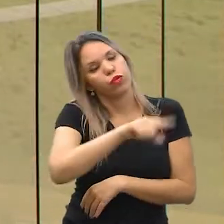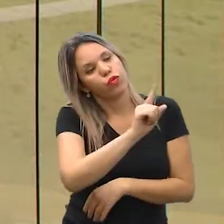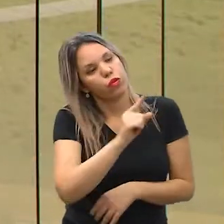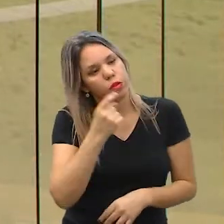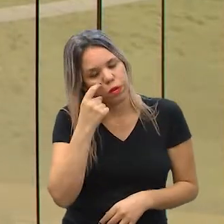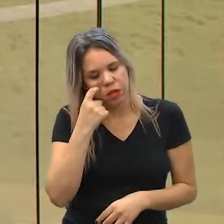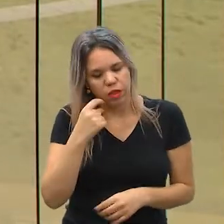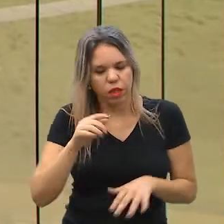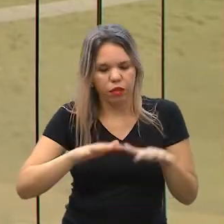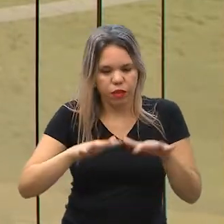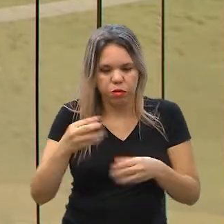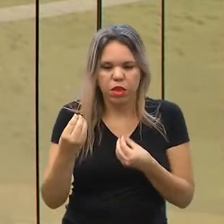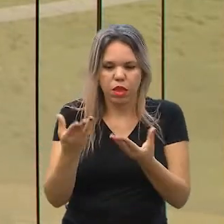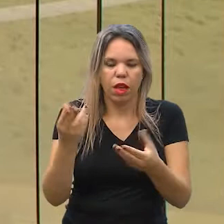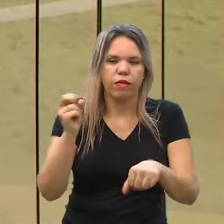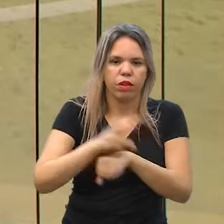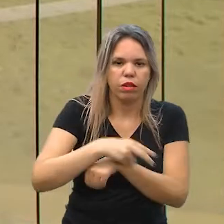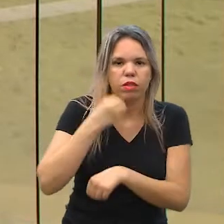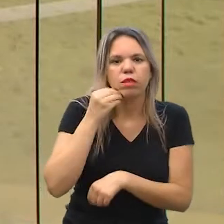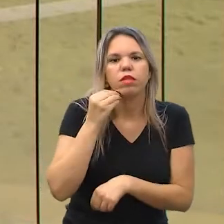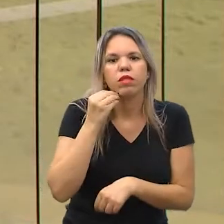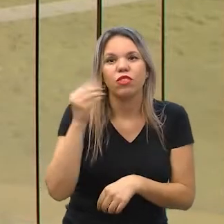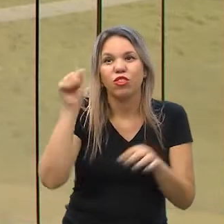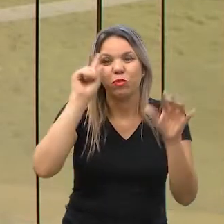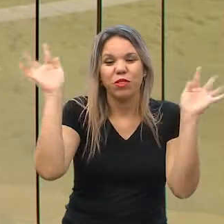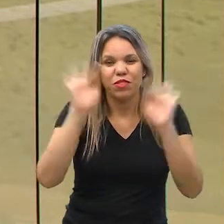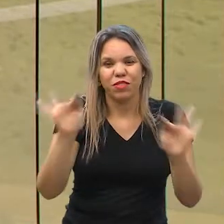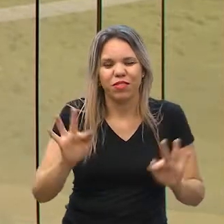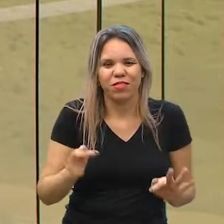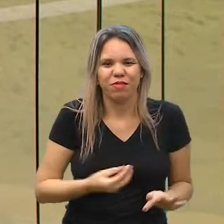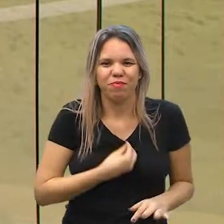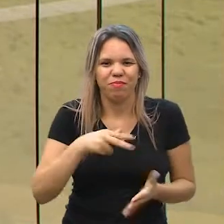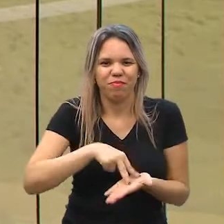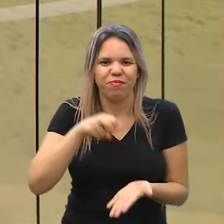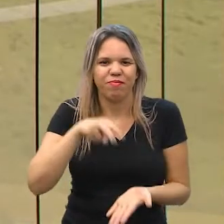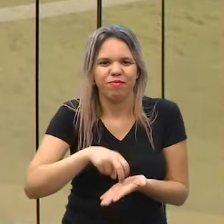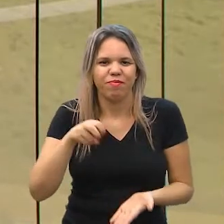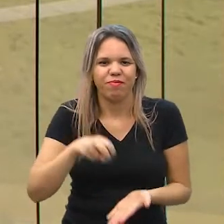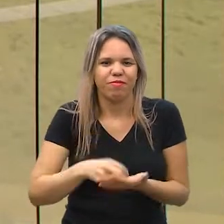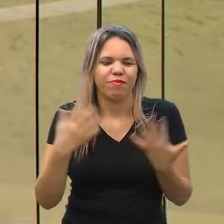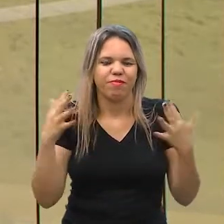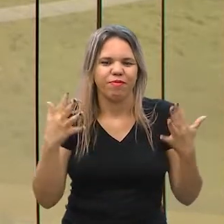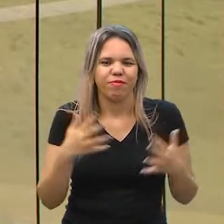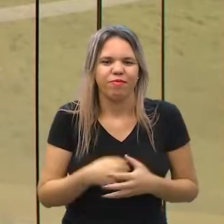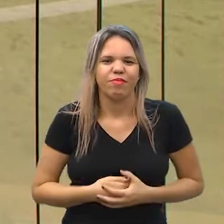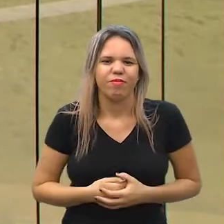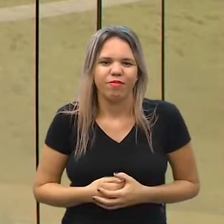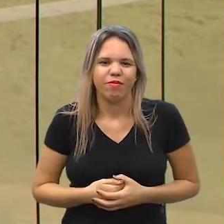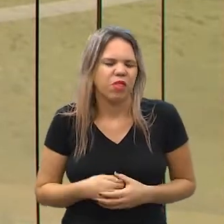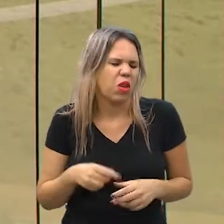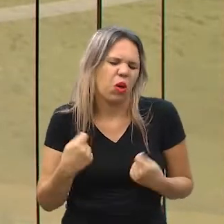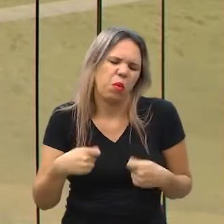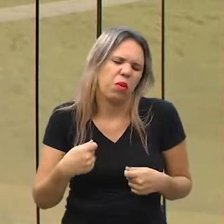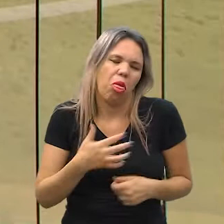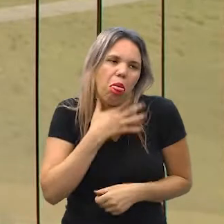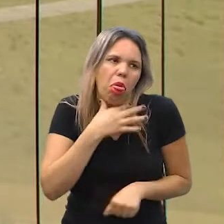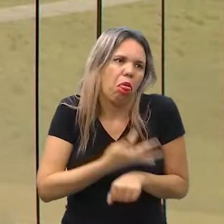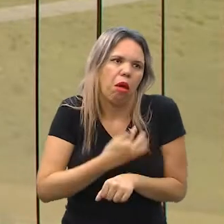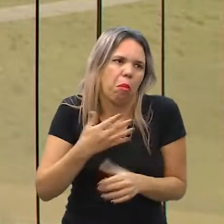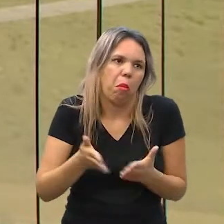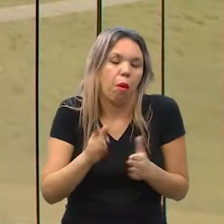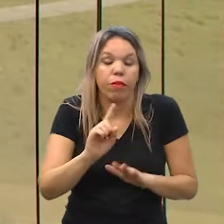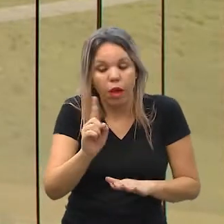que eu fosse lá porque talvez me desse um emprego. Foi o dia mais feliz da minha vida, foi extraordinário, não por